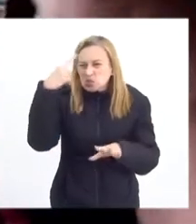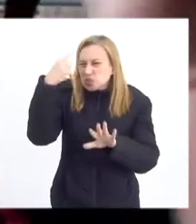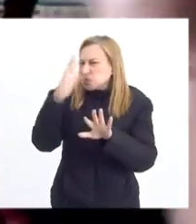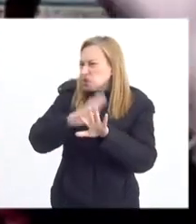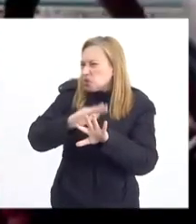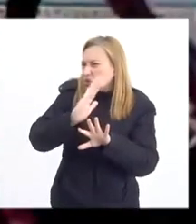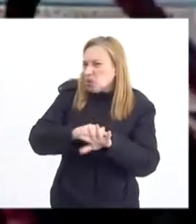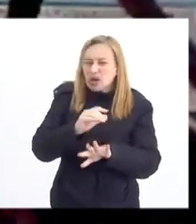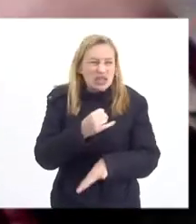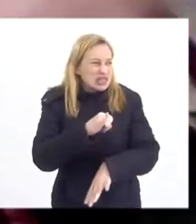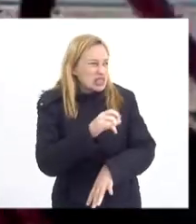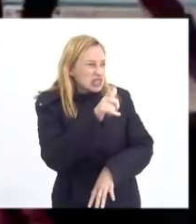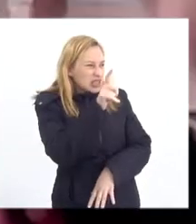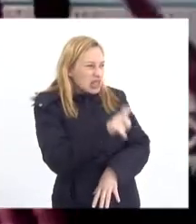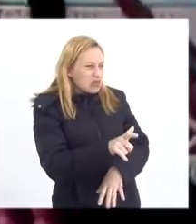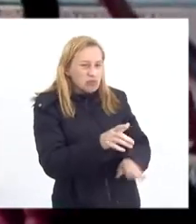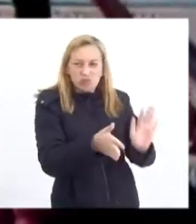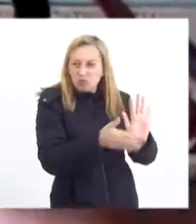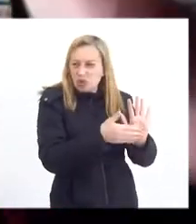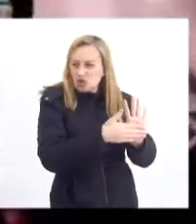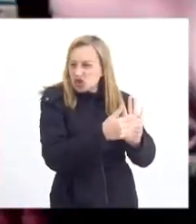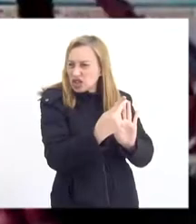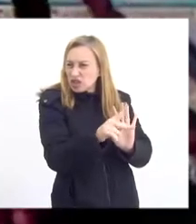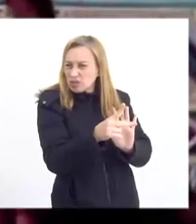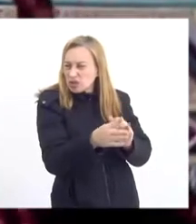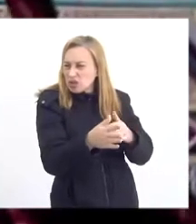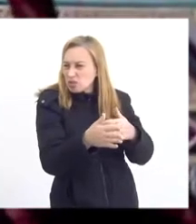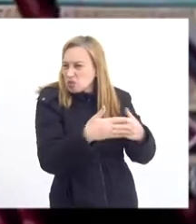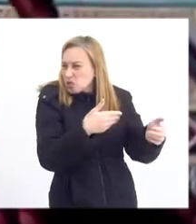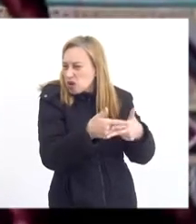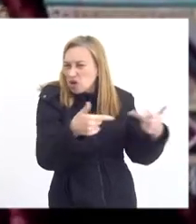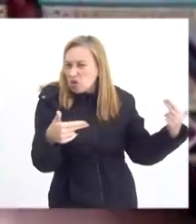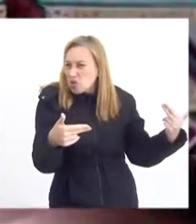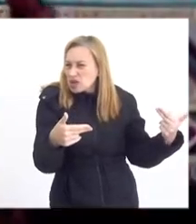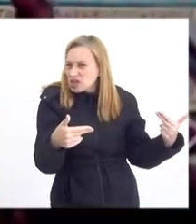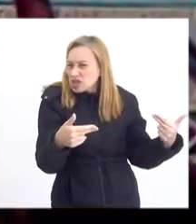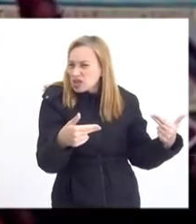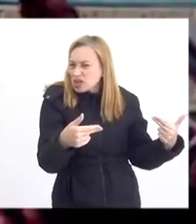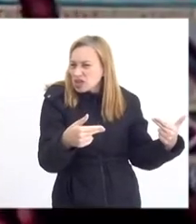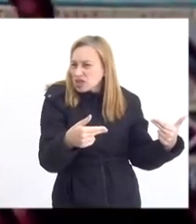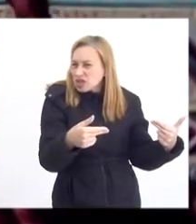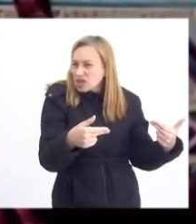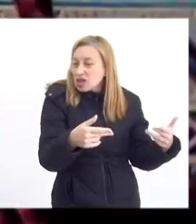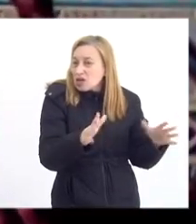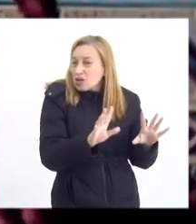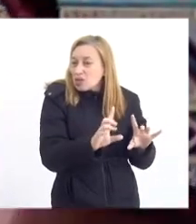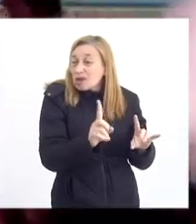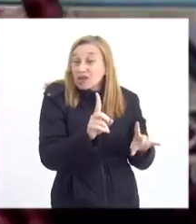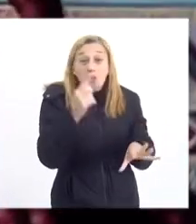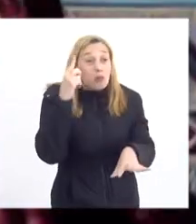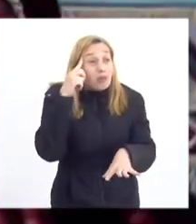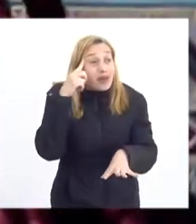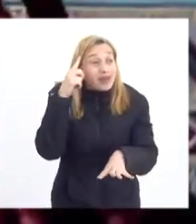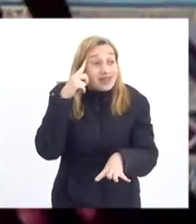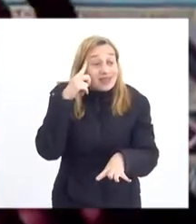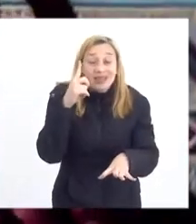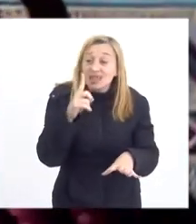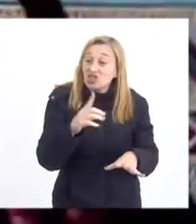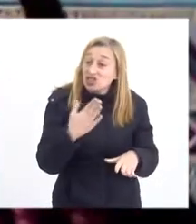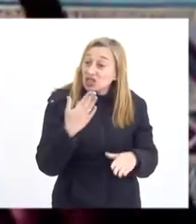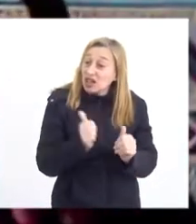projeto daquela pessoa, a gente coloca qualquer coisa sem pensar um pouco que a gente está... diante de uma